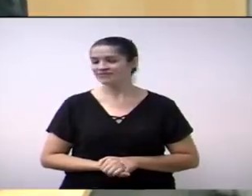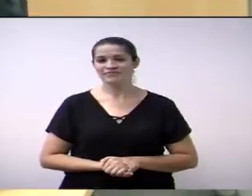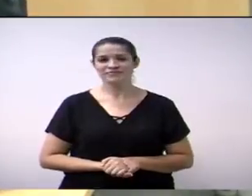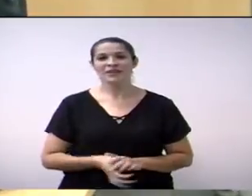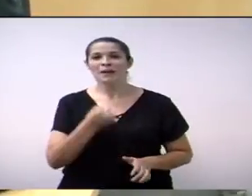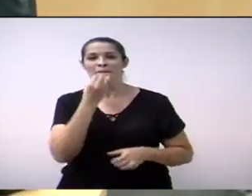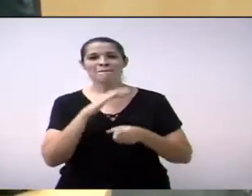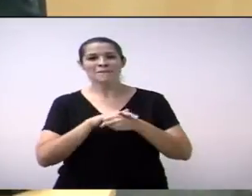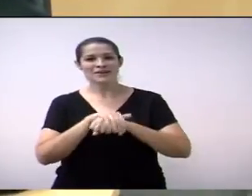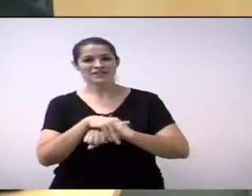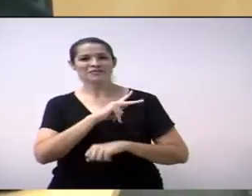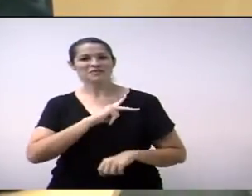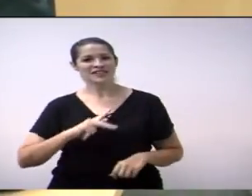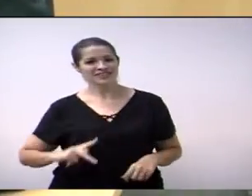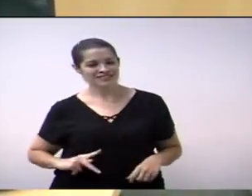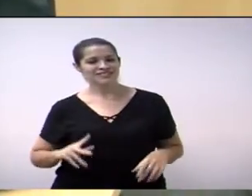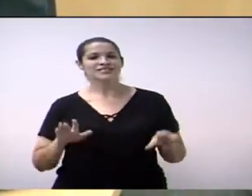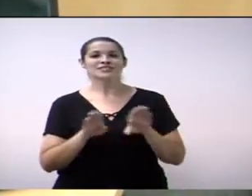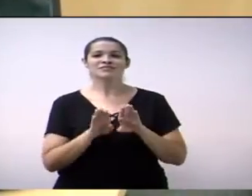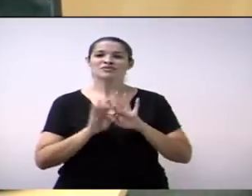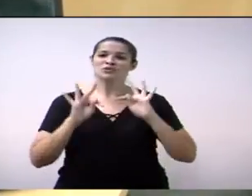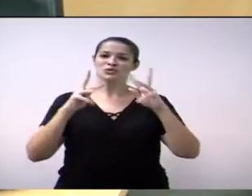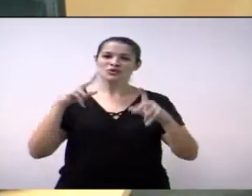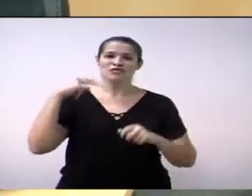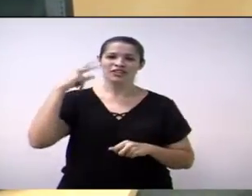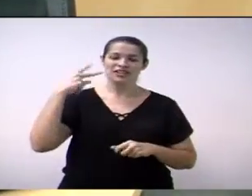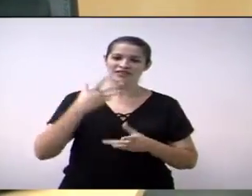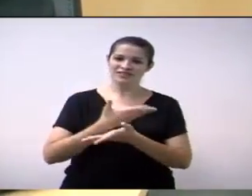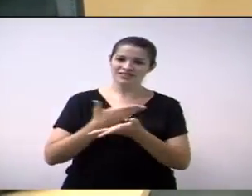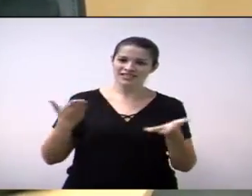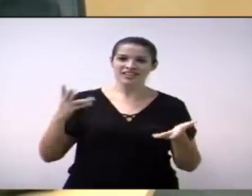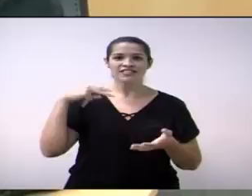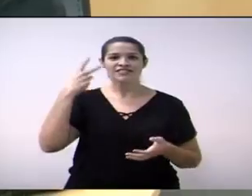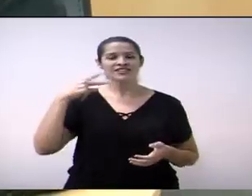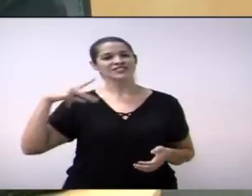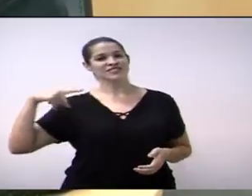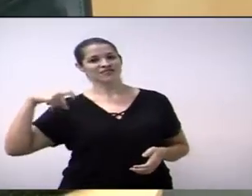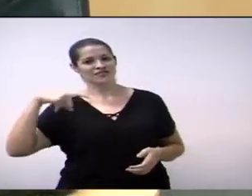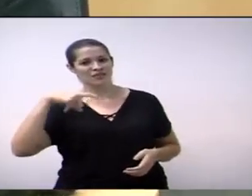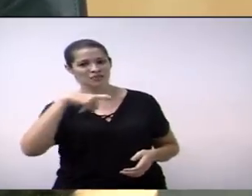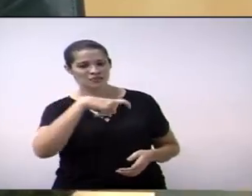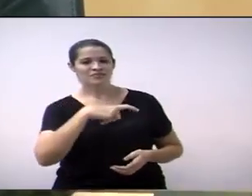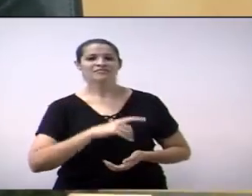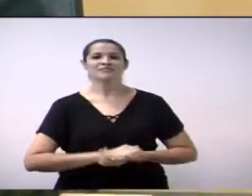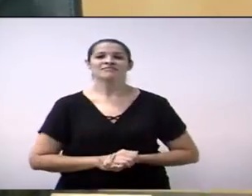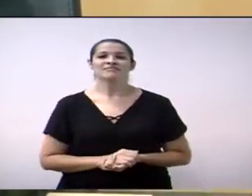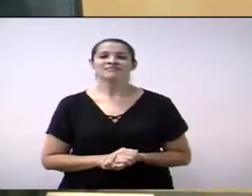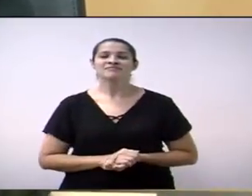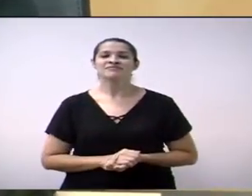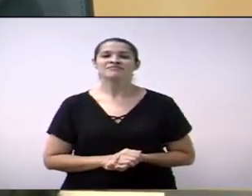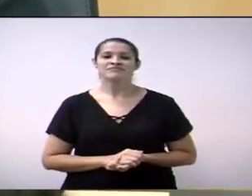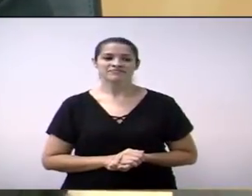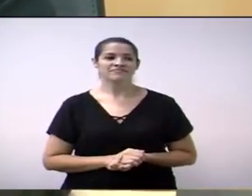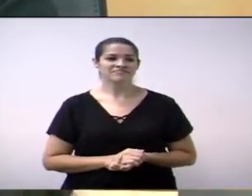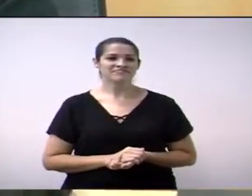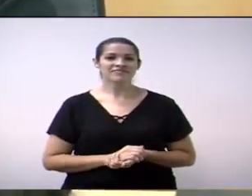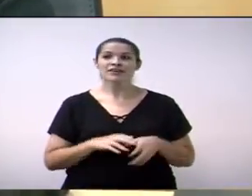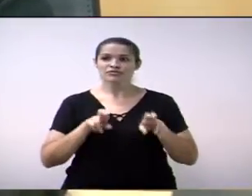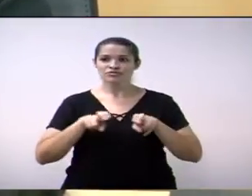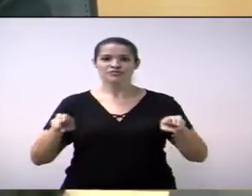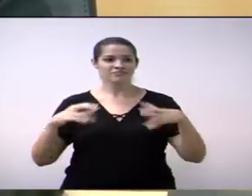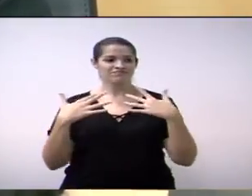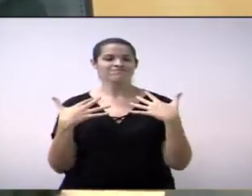Boa noite, senhor presidente, nobres vereadores, vereadora Fábia Ramalho, ao público